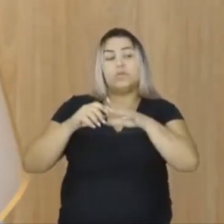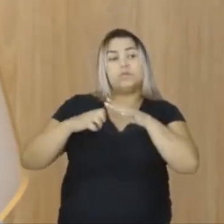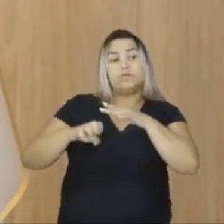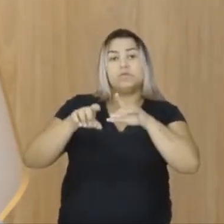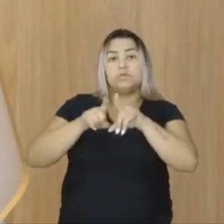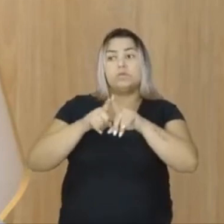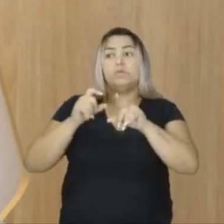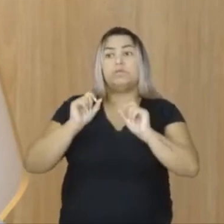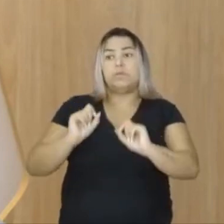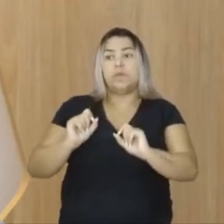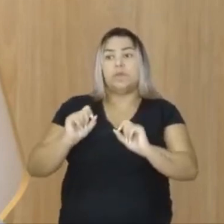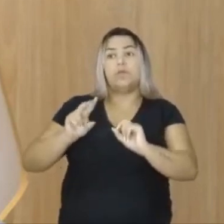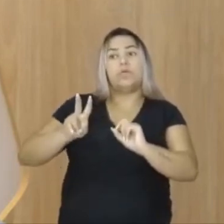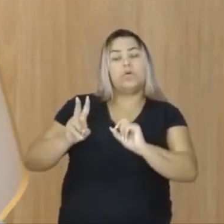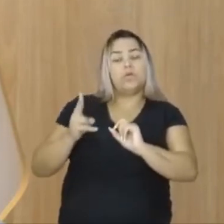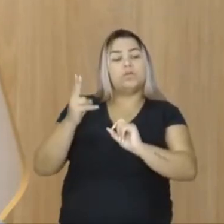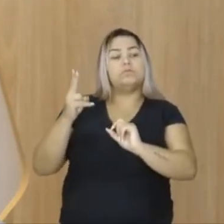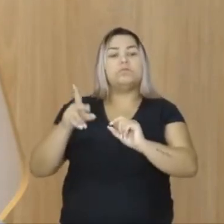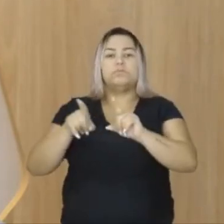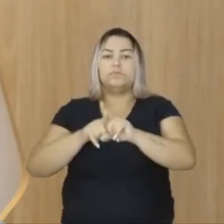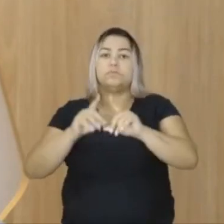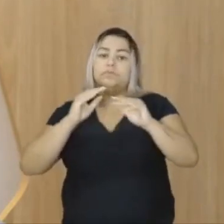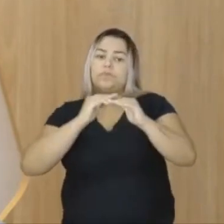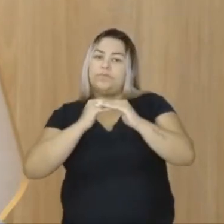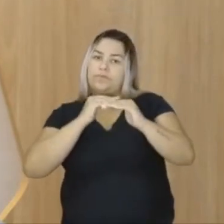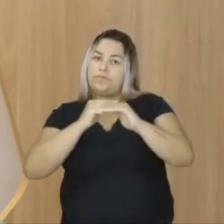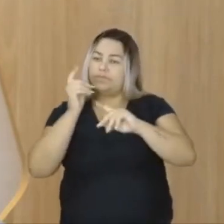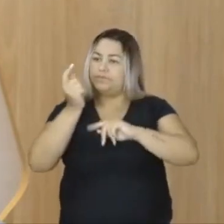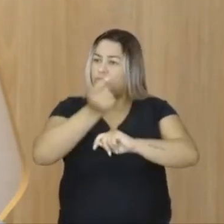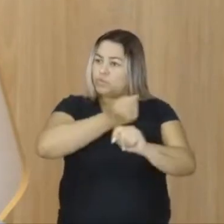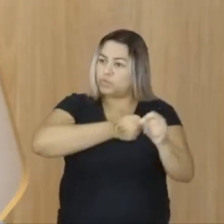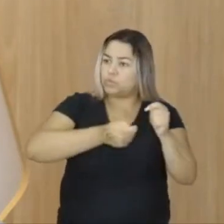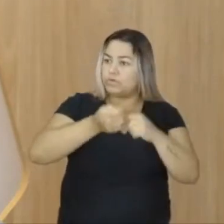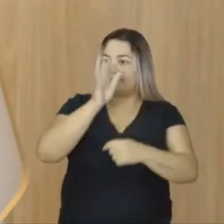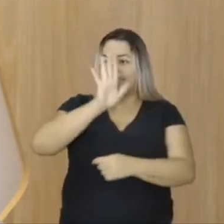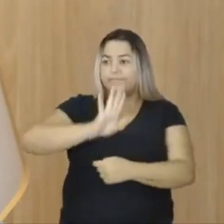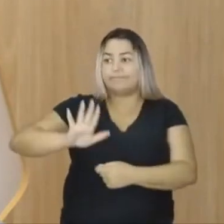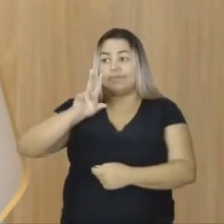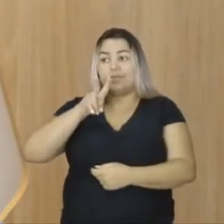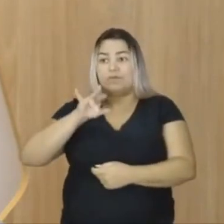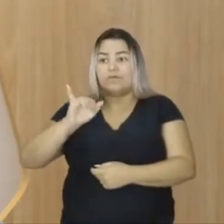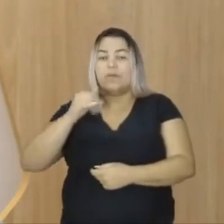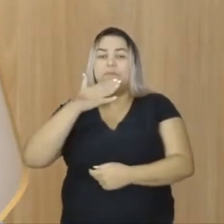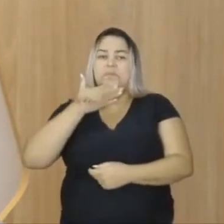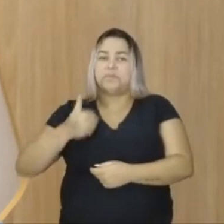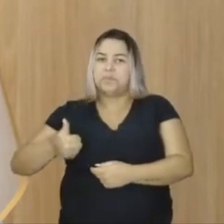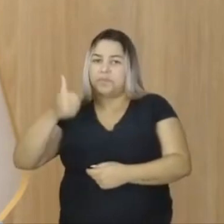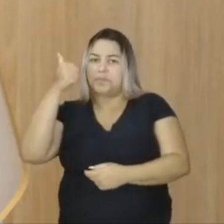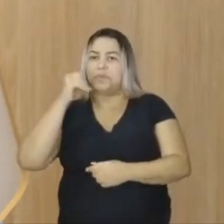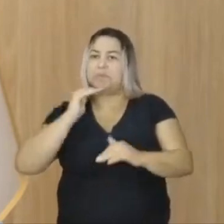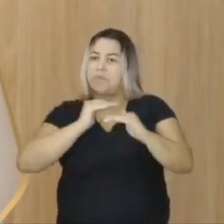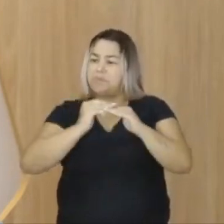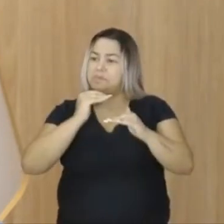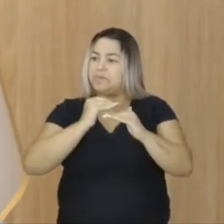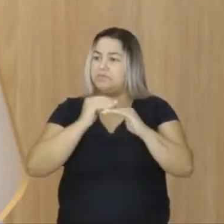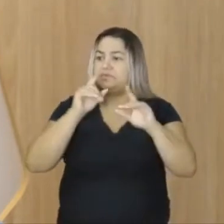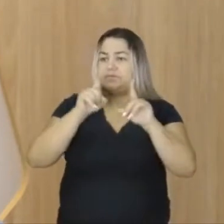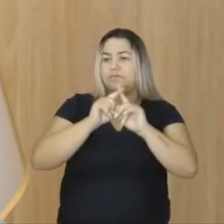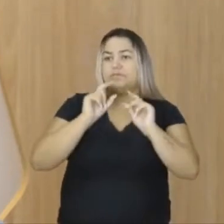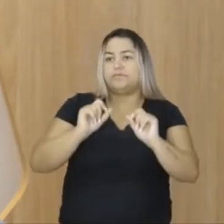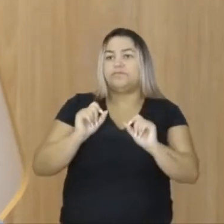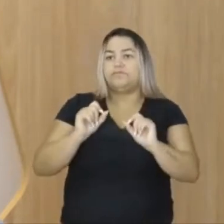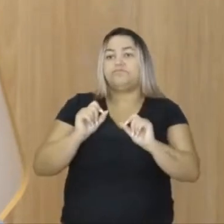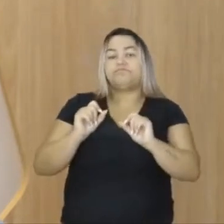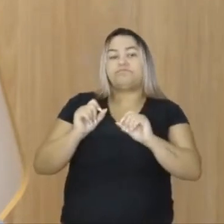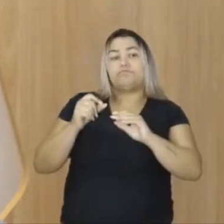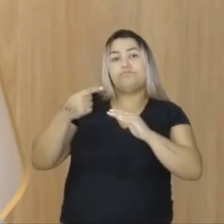mercadoria com valor agregado, que compete contra a economia nacional. Então você vai melhorar a competitividade no mercado